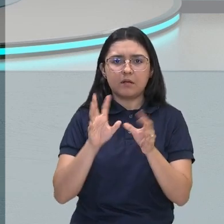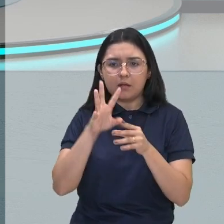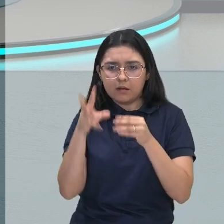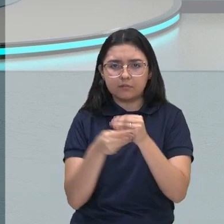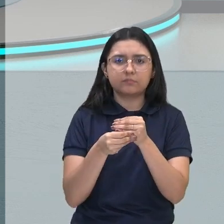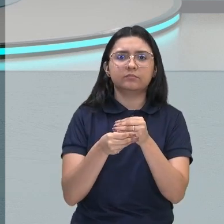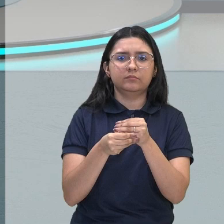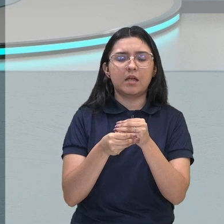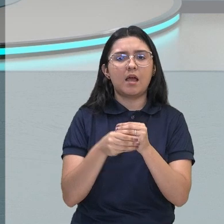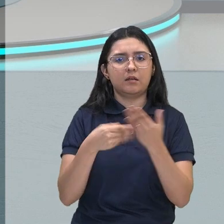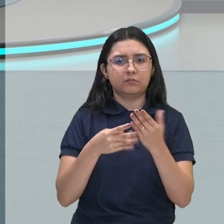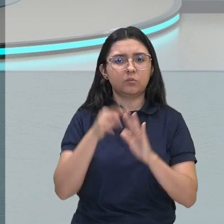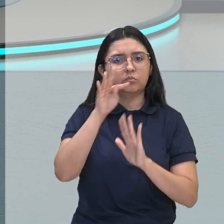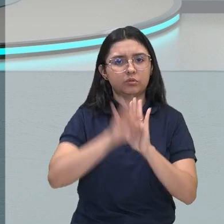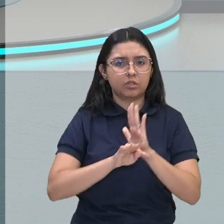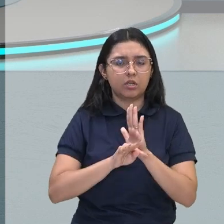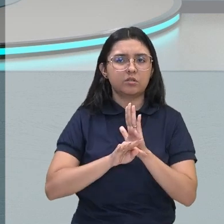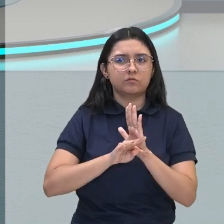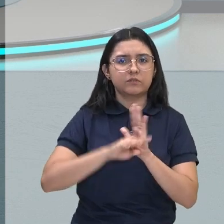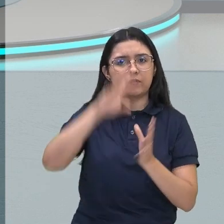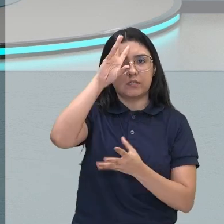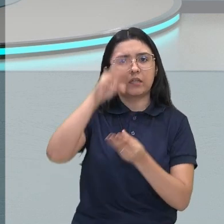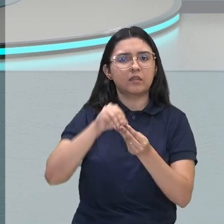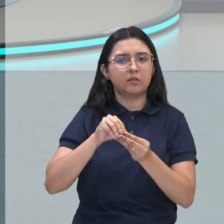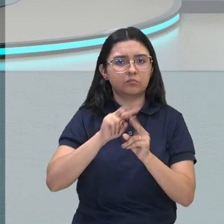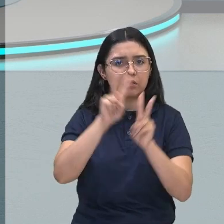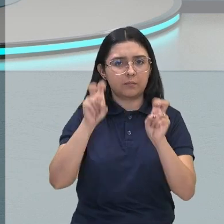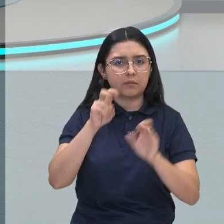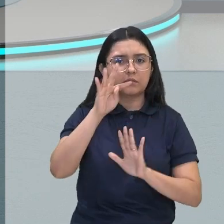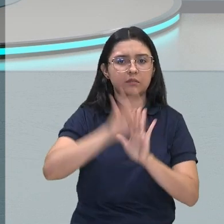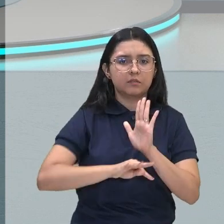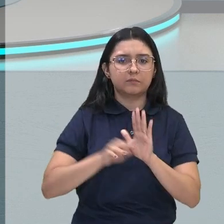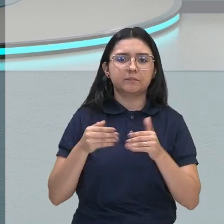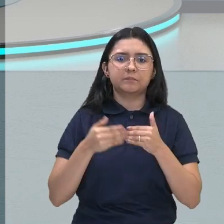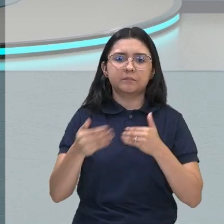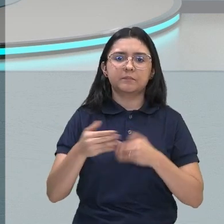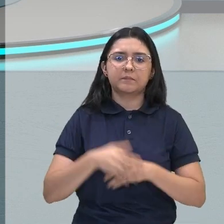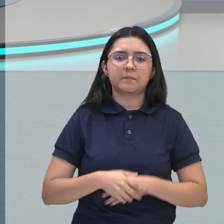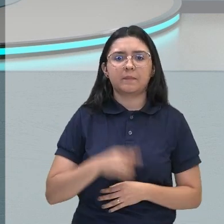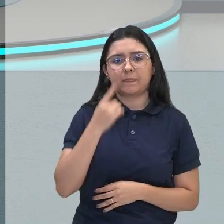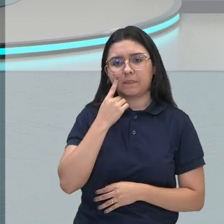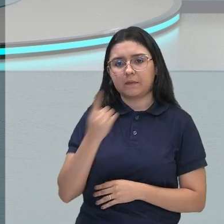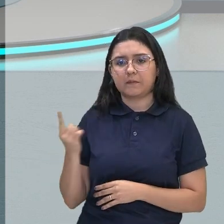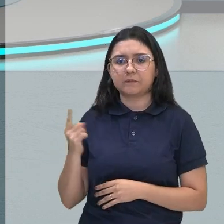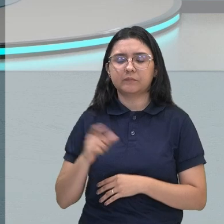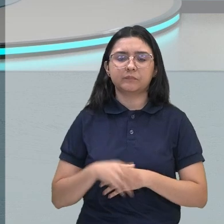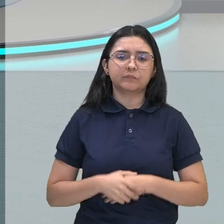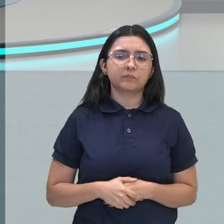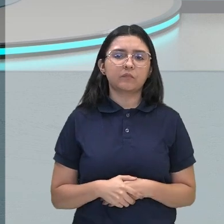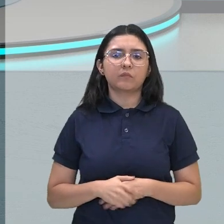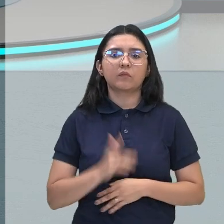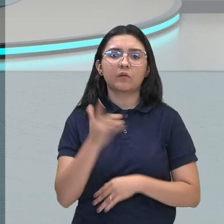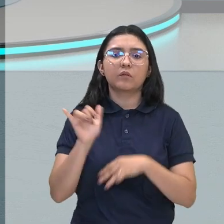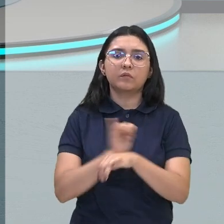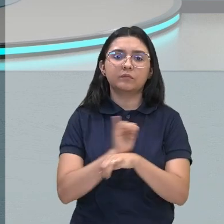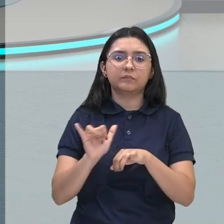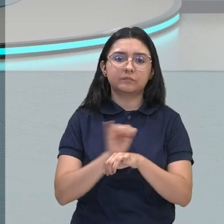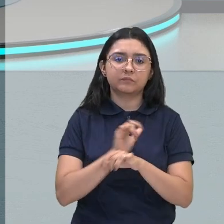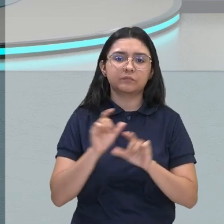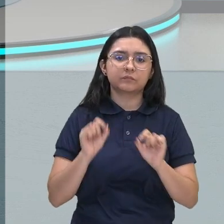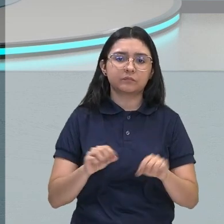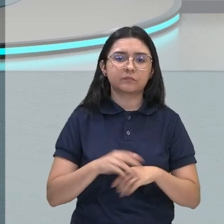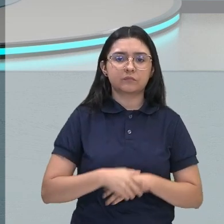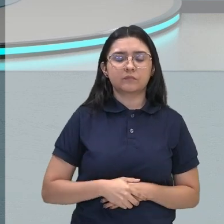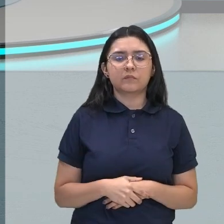acho que esse texto está falando sobre isso. Entendeu? Continuando um pouquinho mais. Typographic marks são as marcas